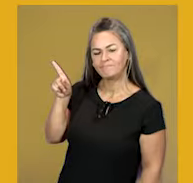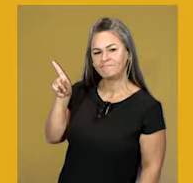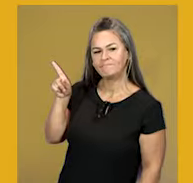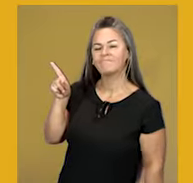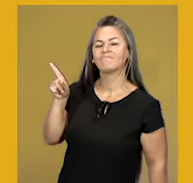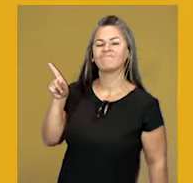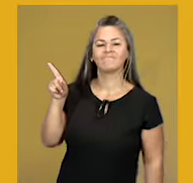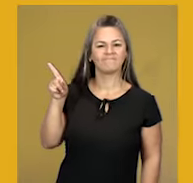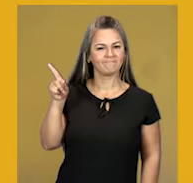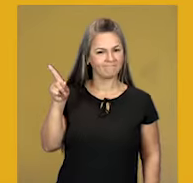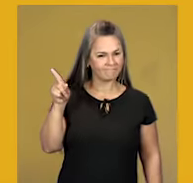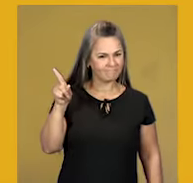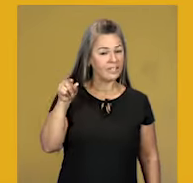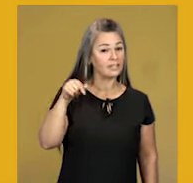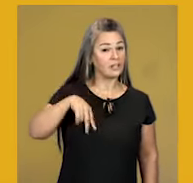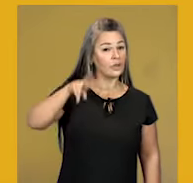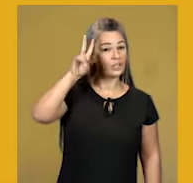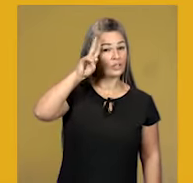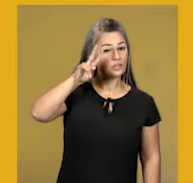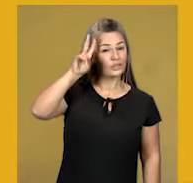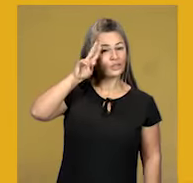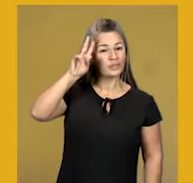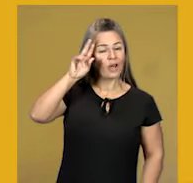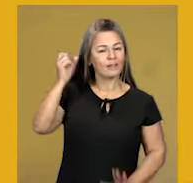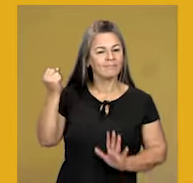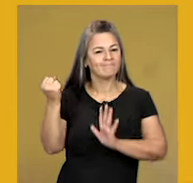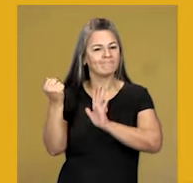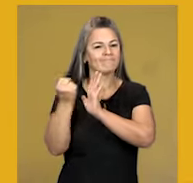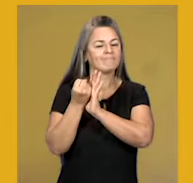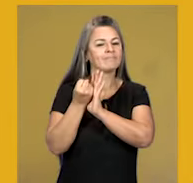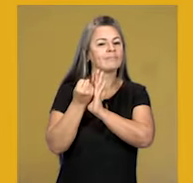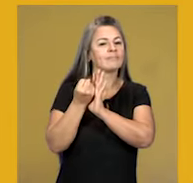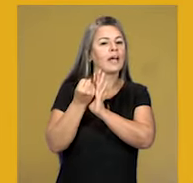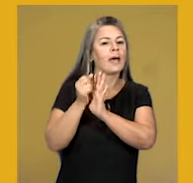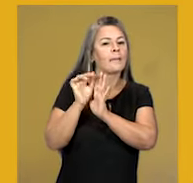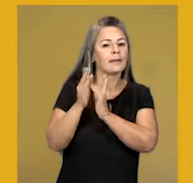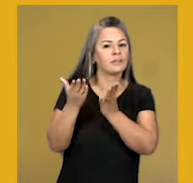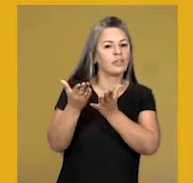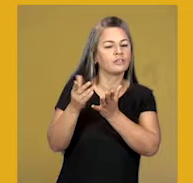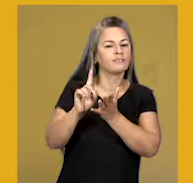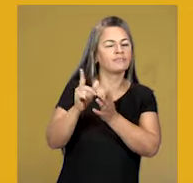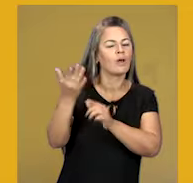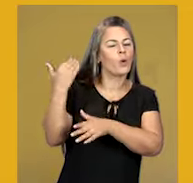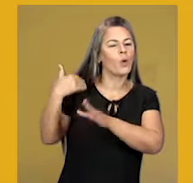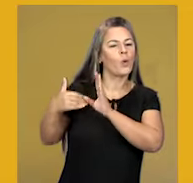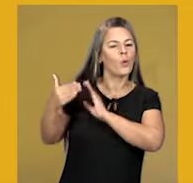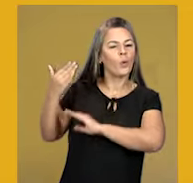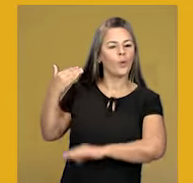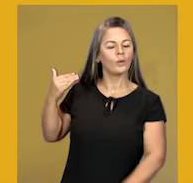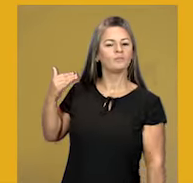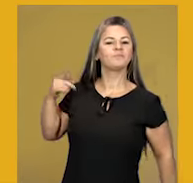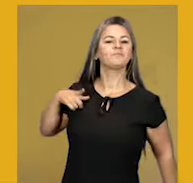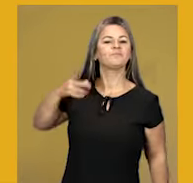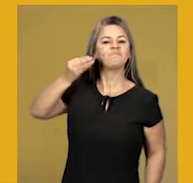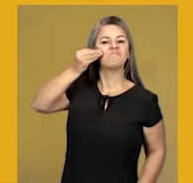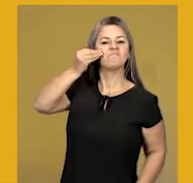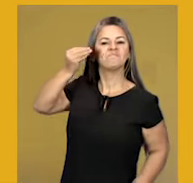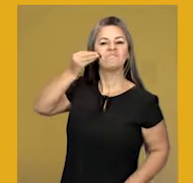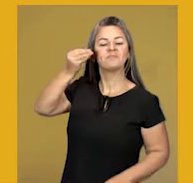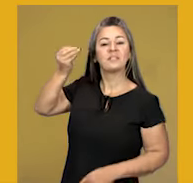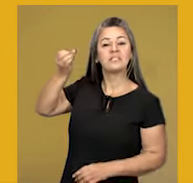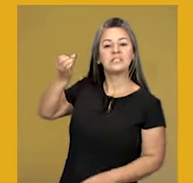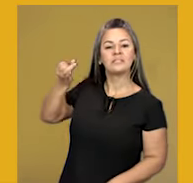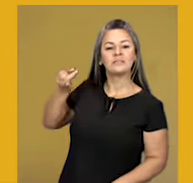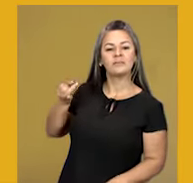São histórias simbólicas de um passado distante que tentam explicar como e